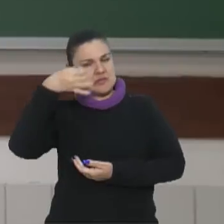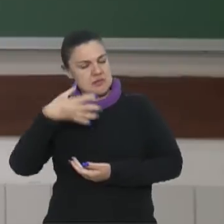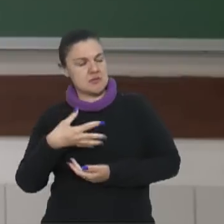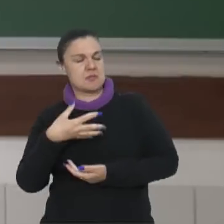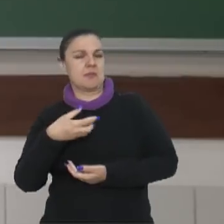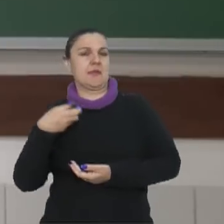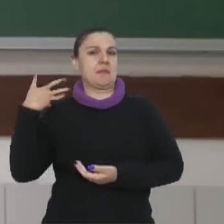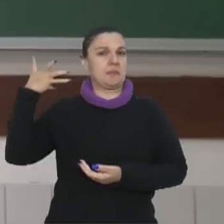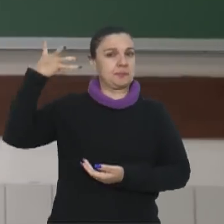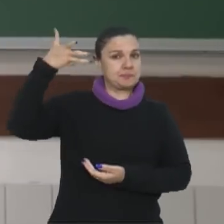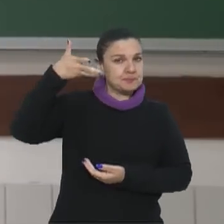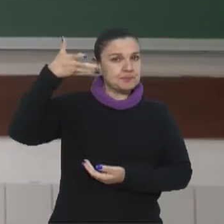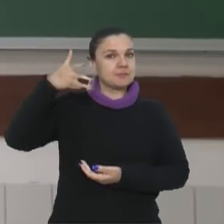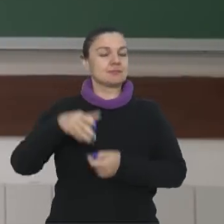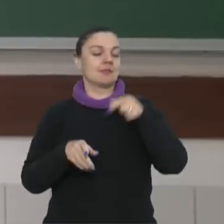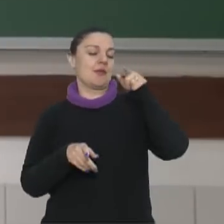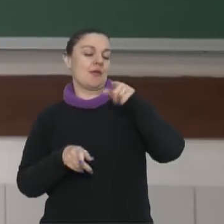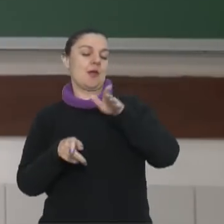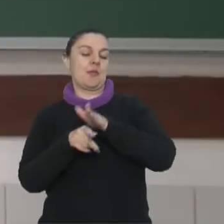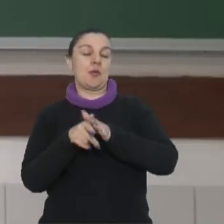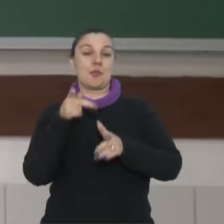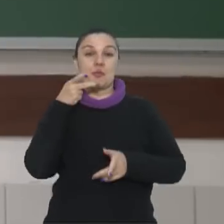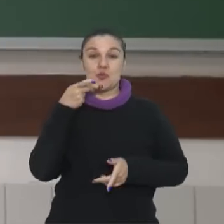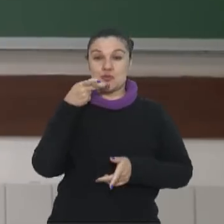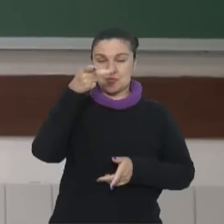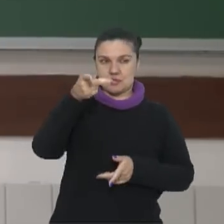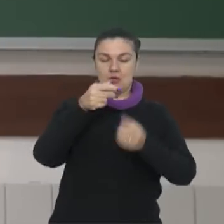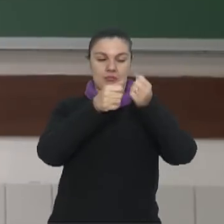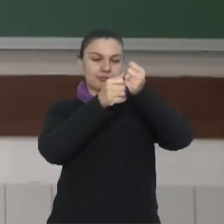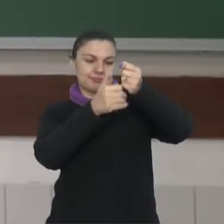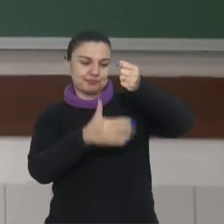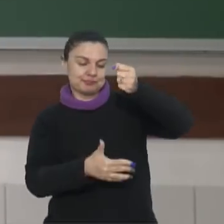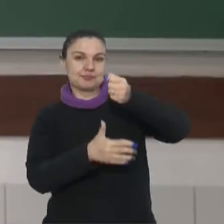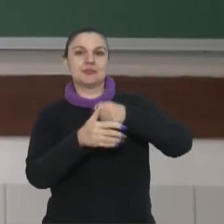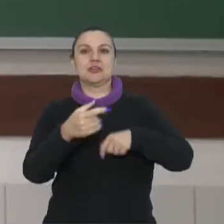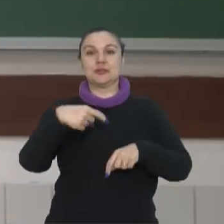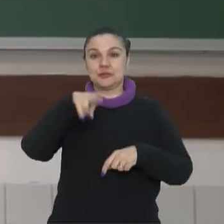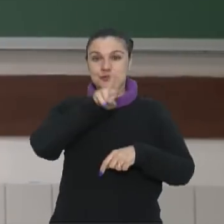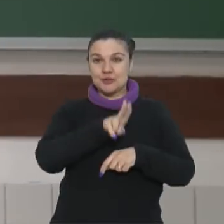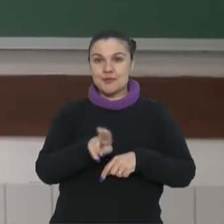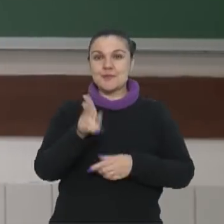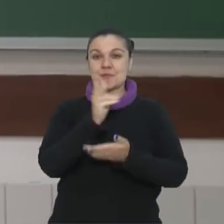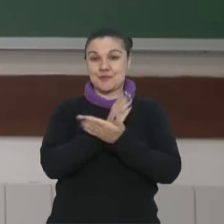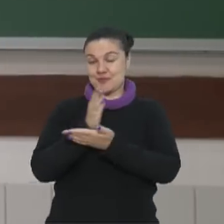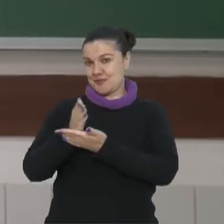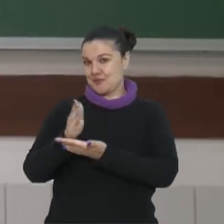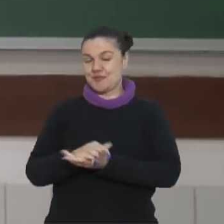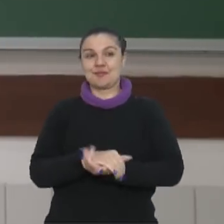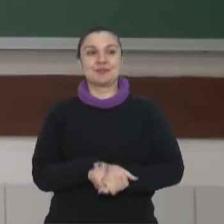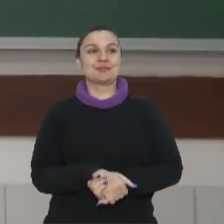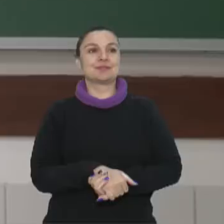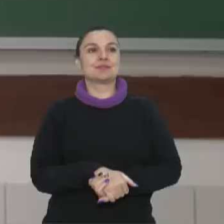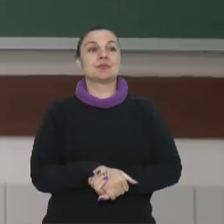explique, narre, né? São verbos do dizer. Tem uma lista enorme, a gente usa bastante no nosso dia a dia,